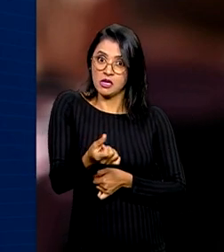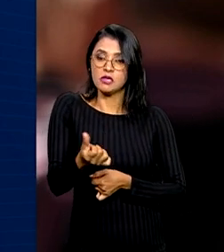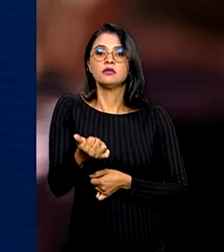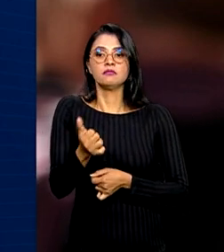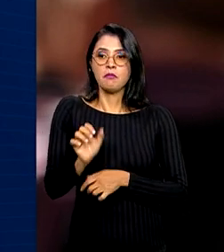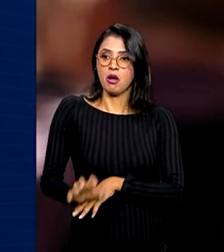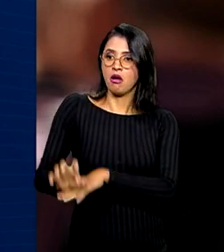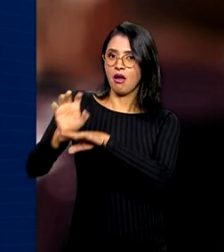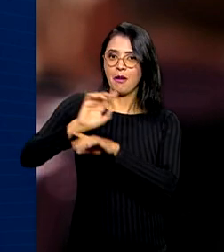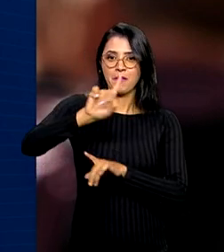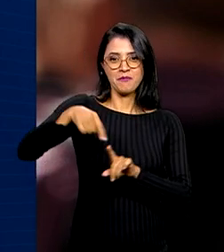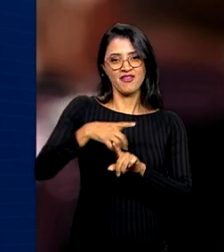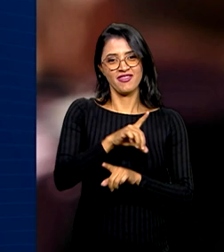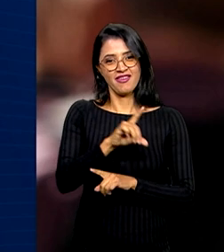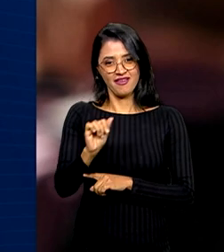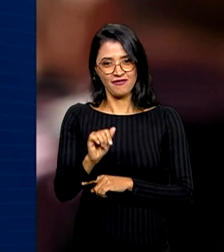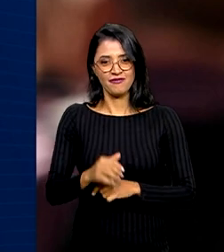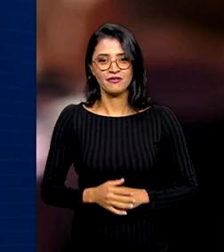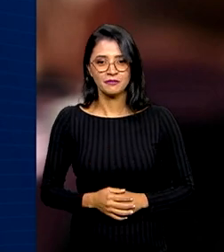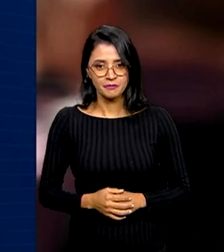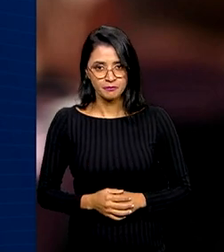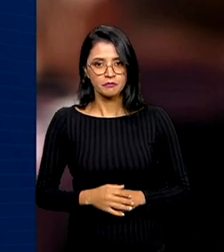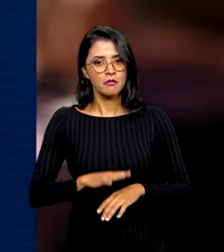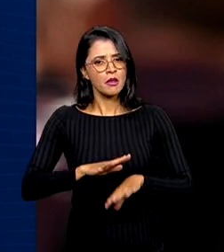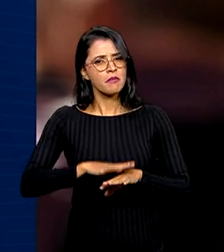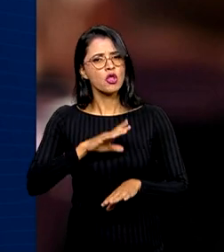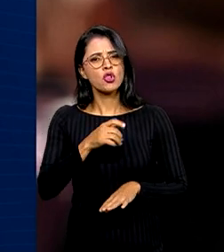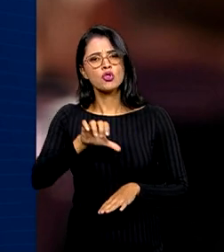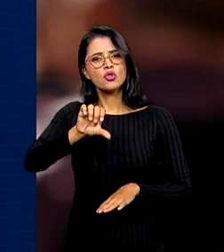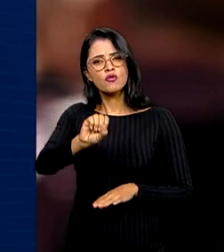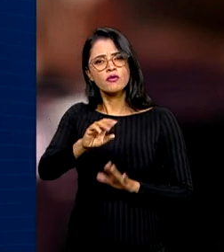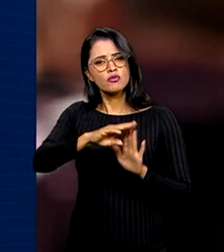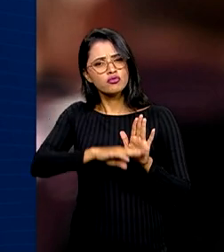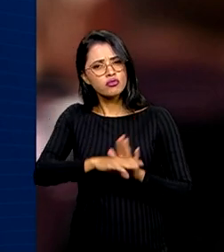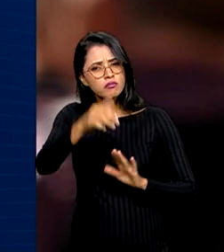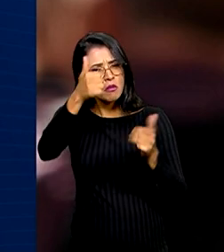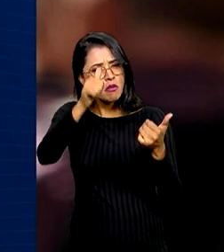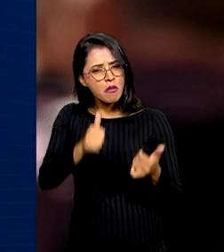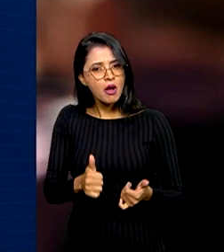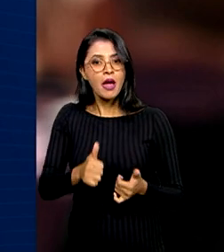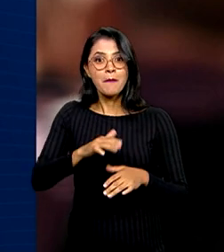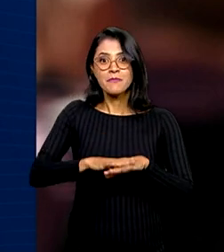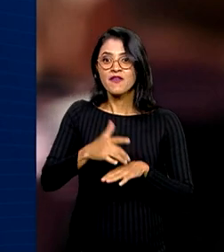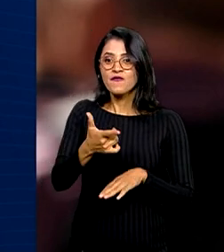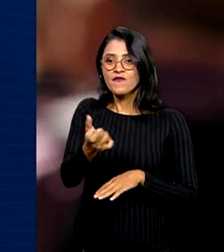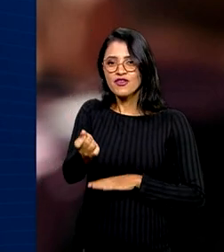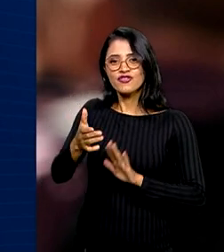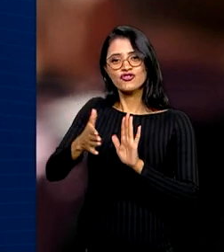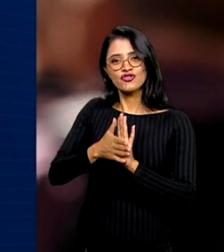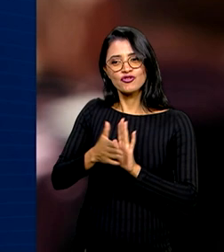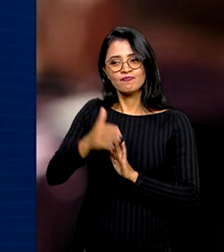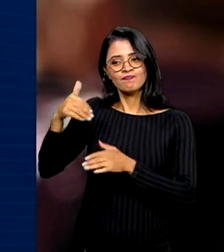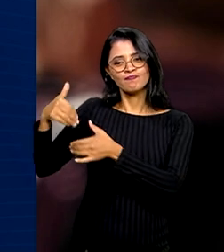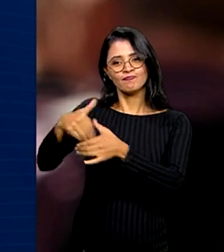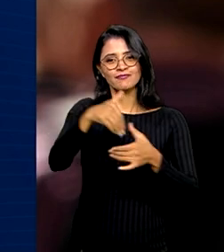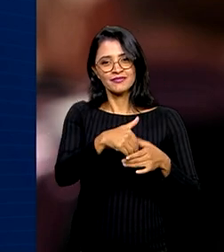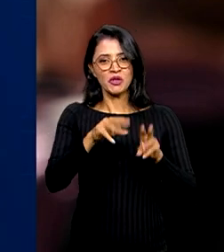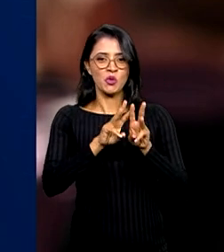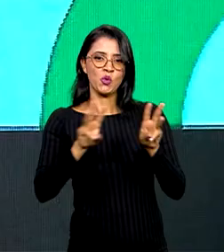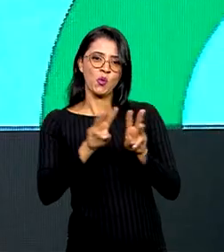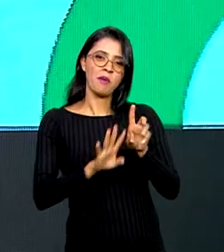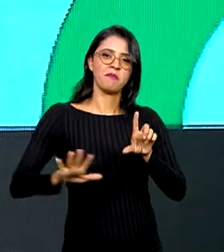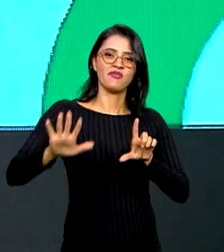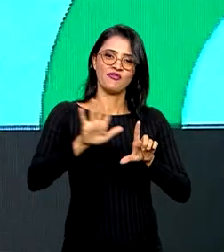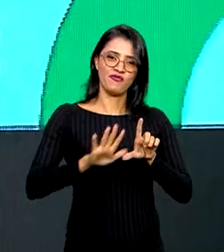Distrito Federal. Mais de 90 programas foram analisados, além das 20 propostas mais votadas por ministérios em uma plataforma